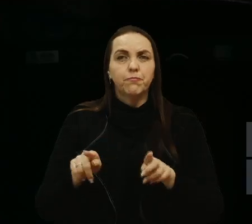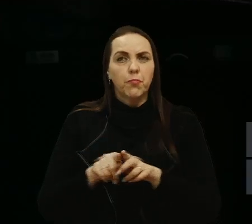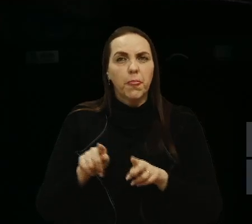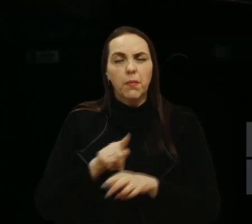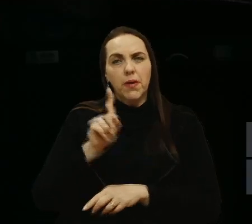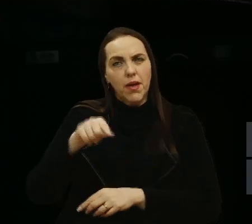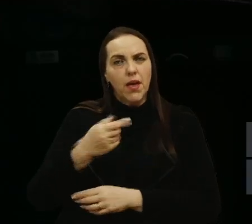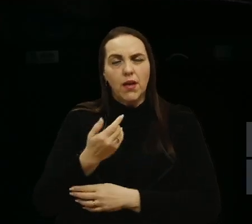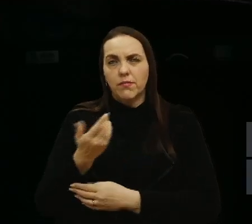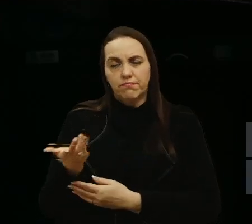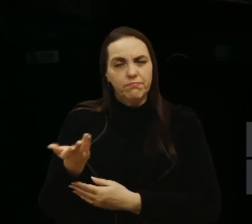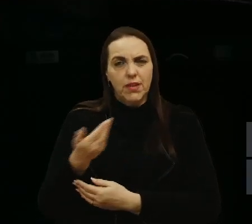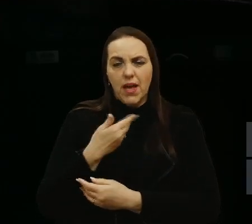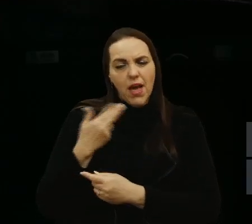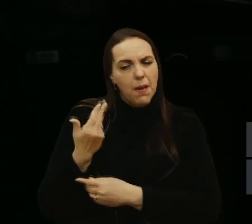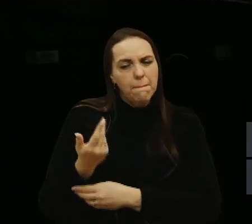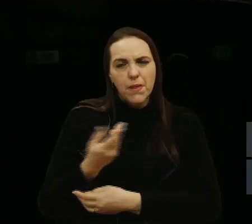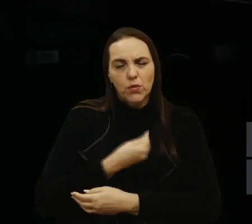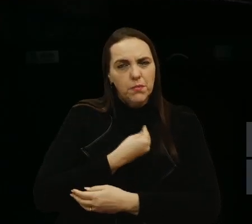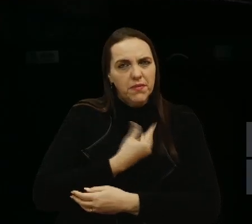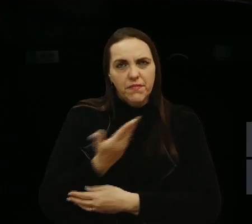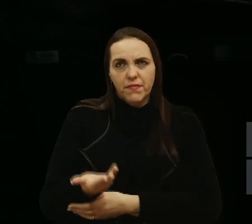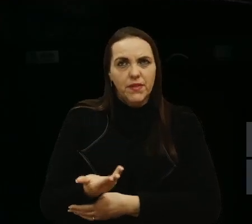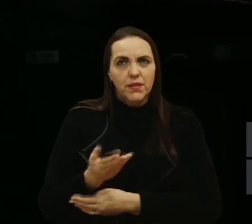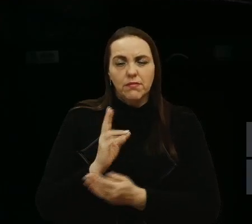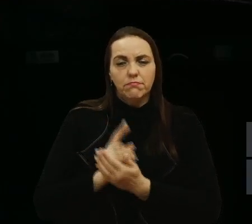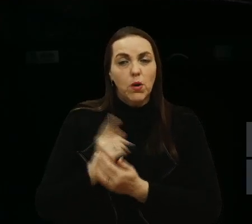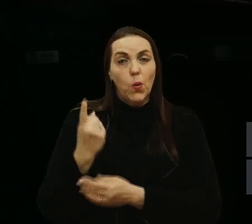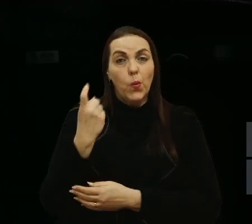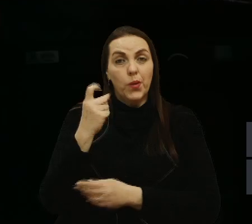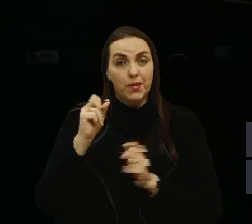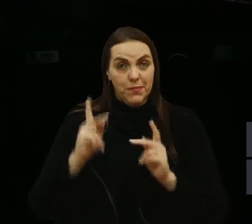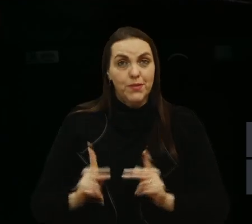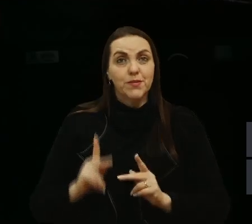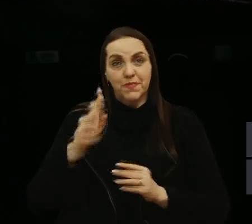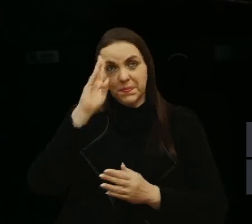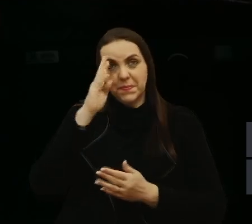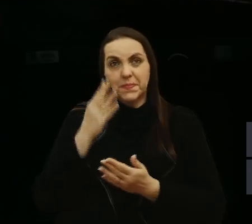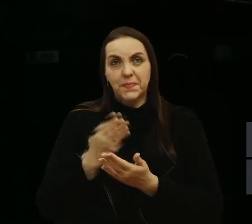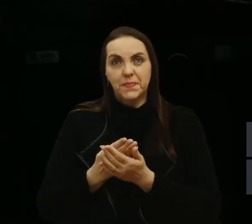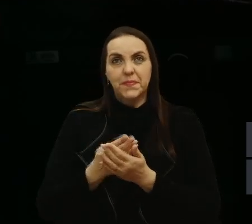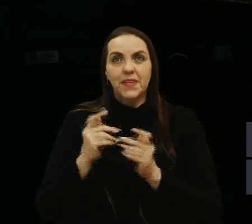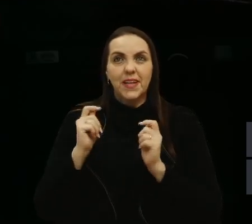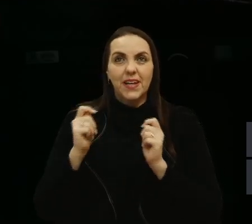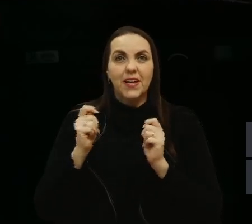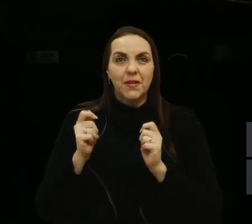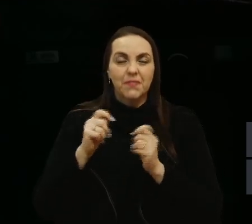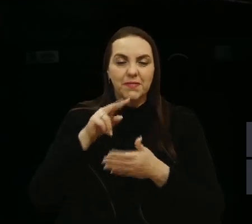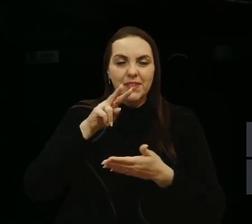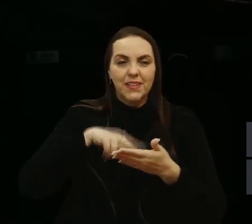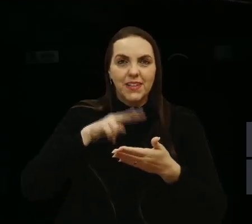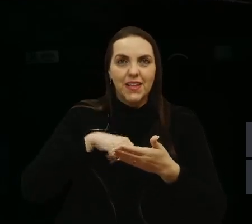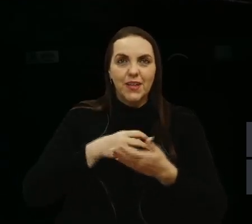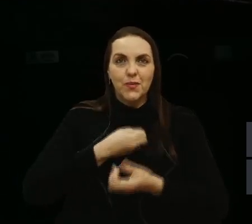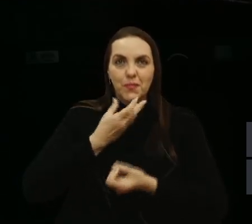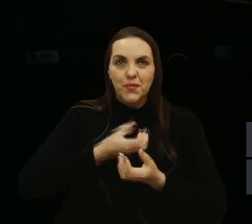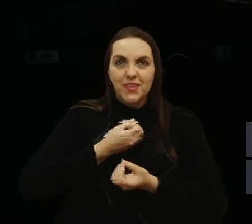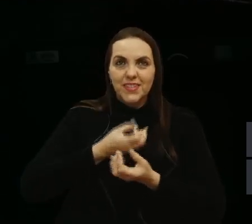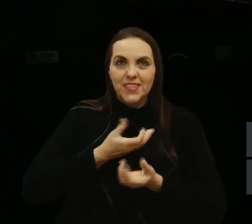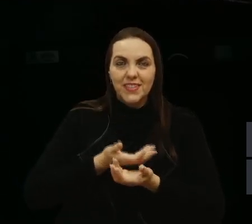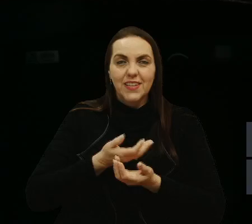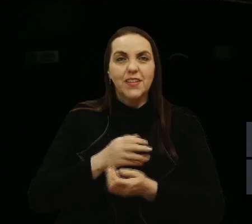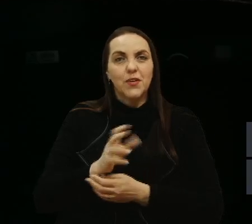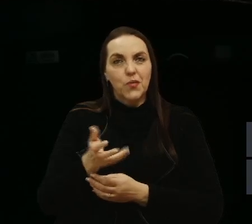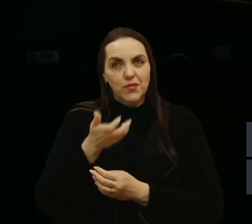vida me deu e que me auxiliou tanto, e foi uma das únicas pessoas que acreditou que eu queria fazer uma campanha lendo poemas. Eu sigo lendo poemas nessa Casa Legislativa. Então,